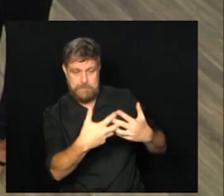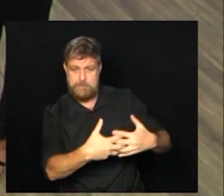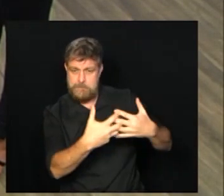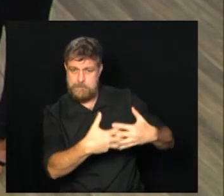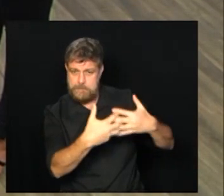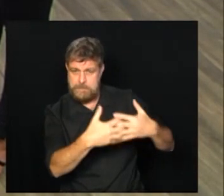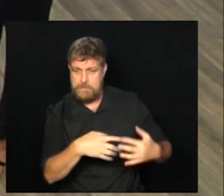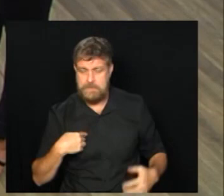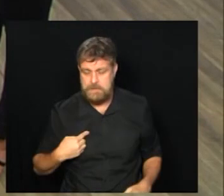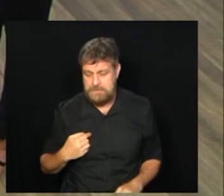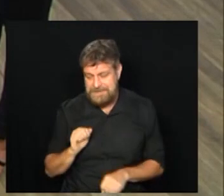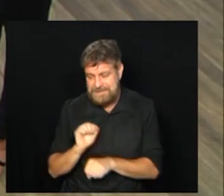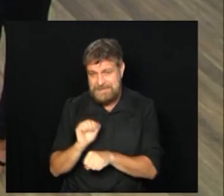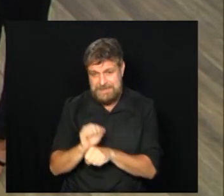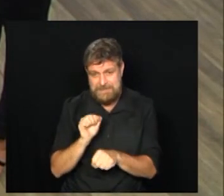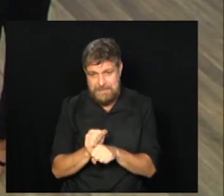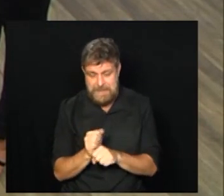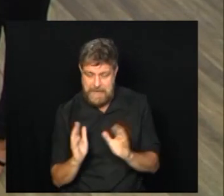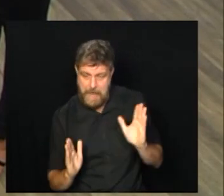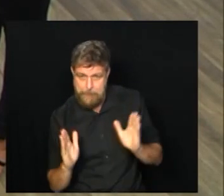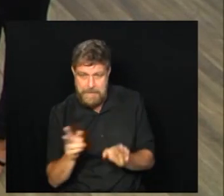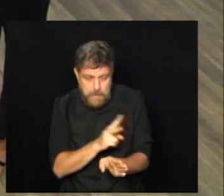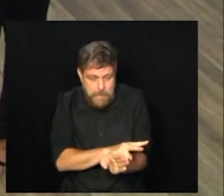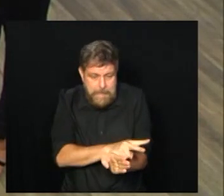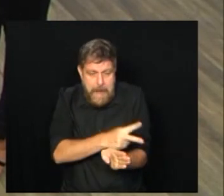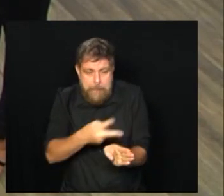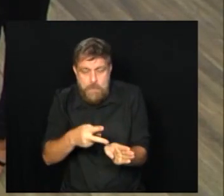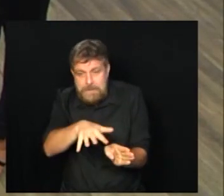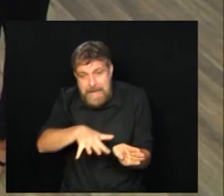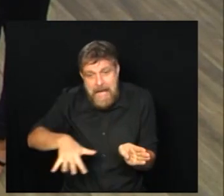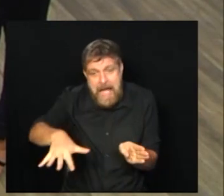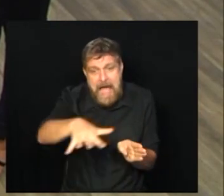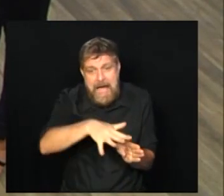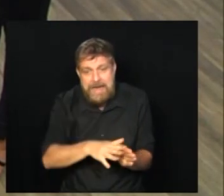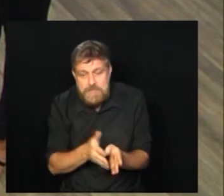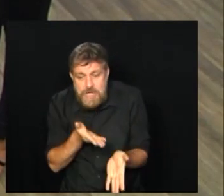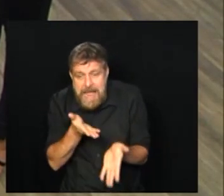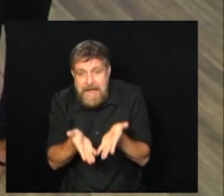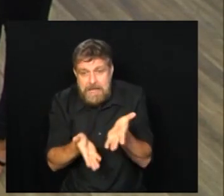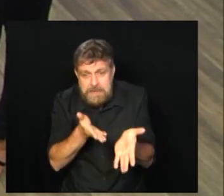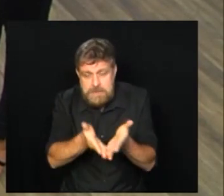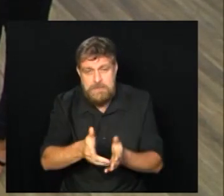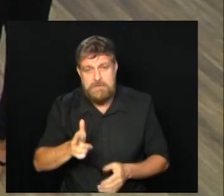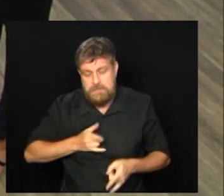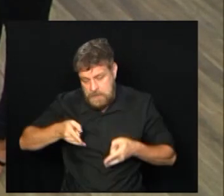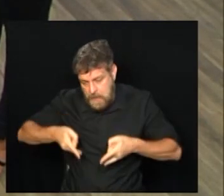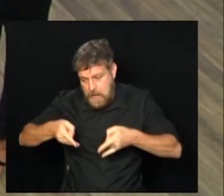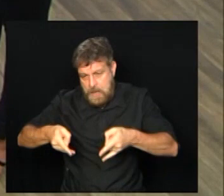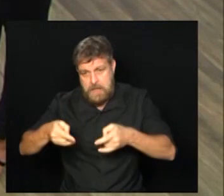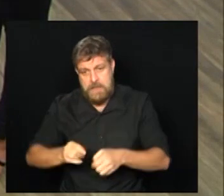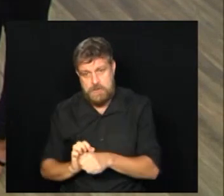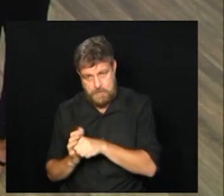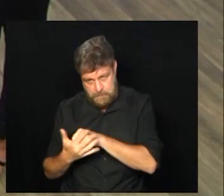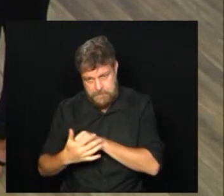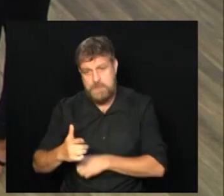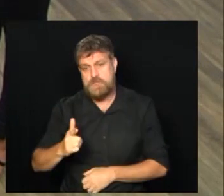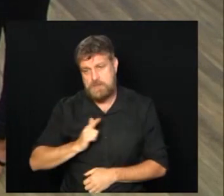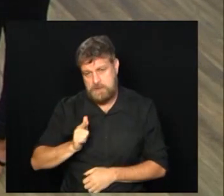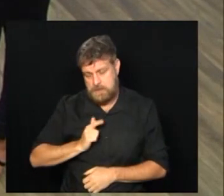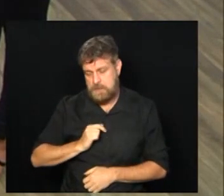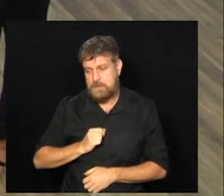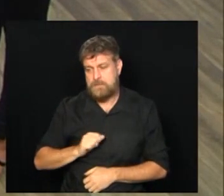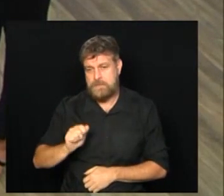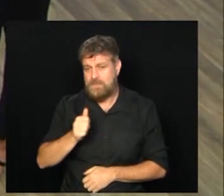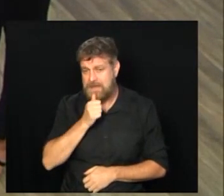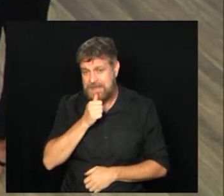que esse período para essa transição, lembrando que a gente ainda tem leitos Covid aqui na cidade e também